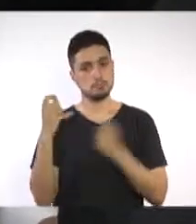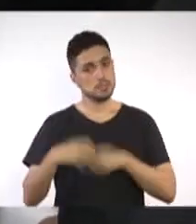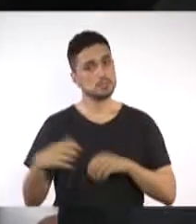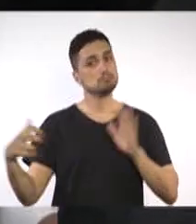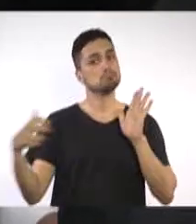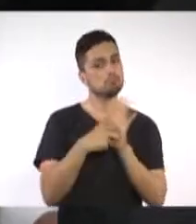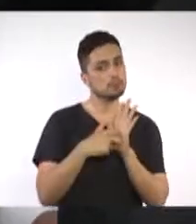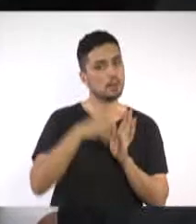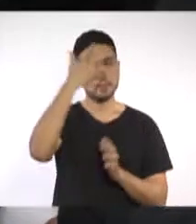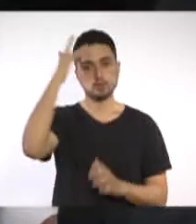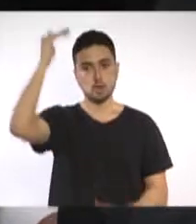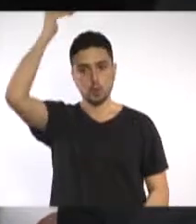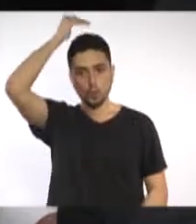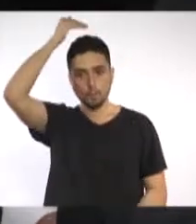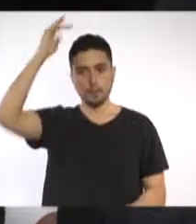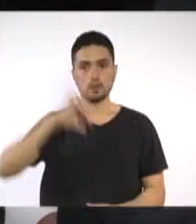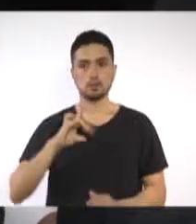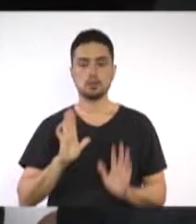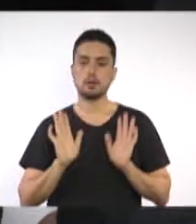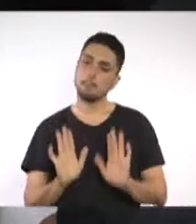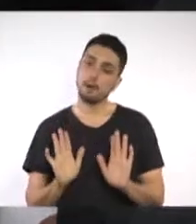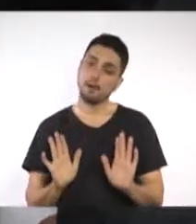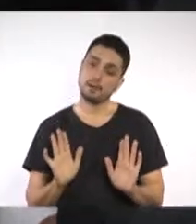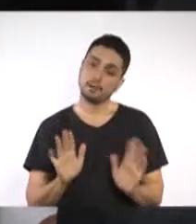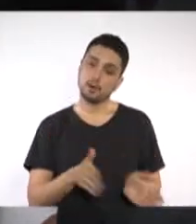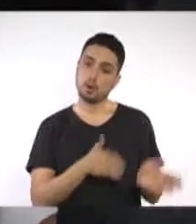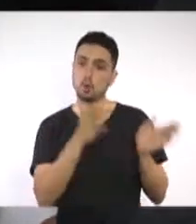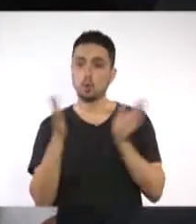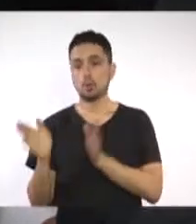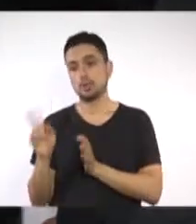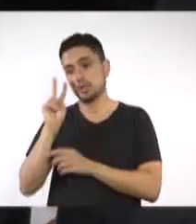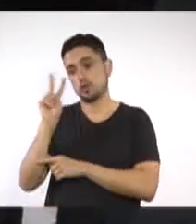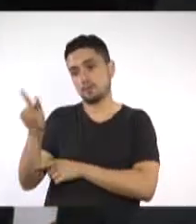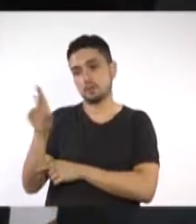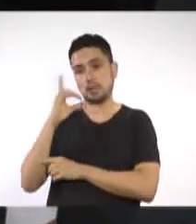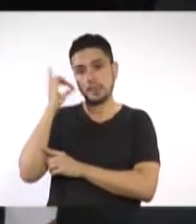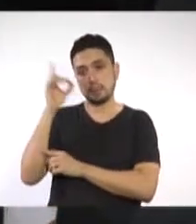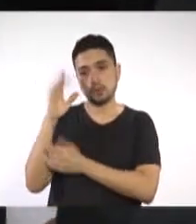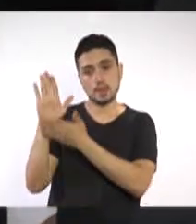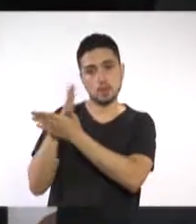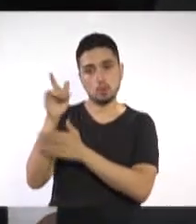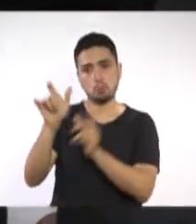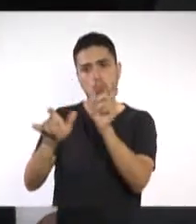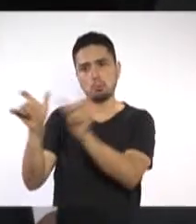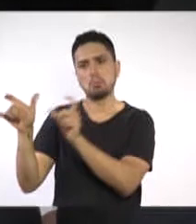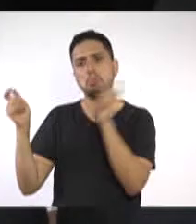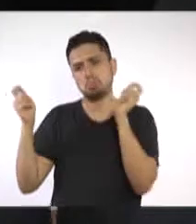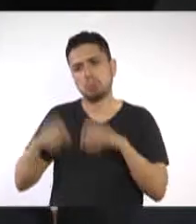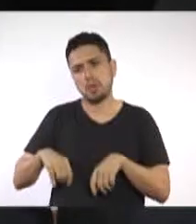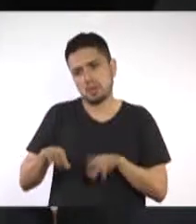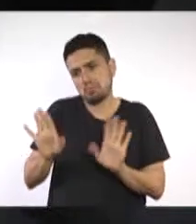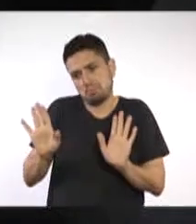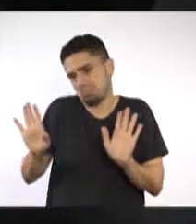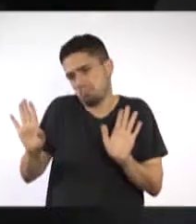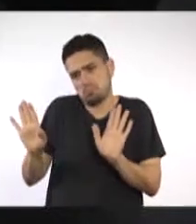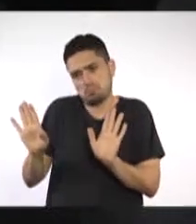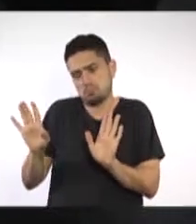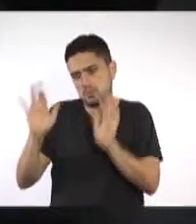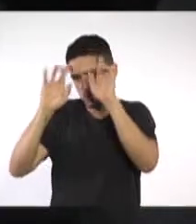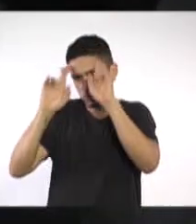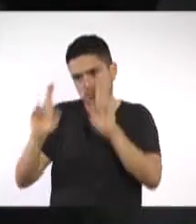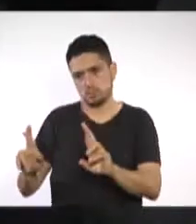culpados. Por outro lado, enxergo deputados nessa casa, o que é absolutamente legítimo, que estejam utilizando